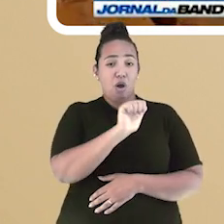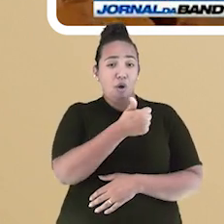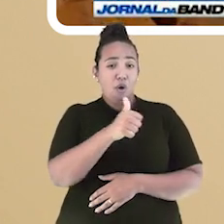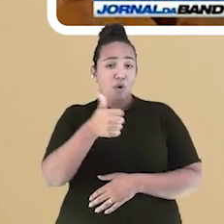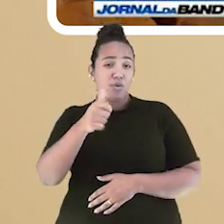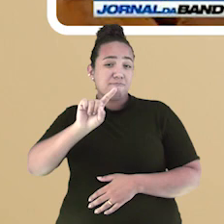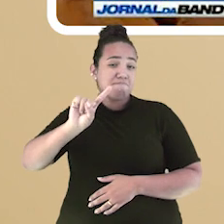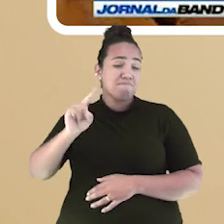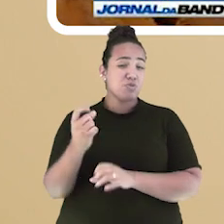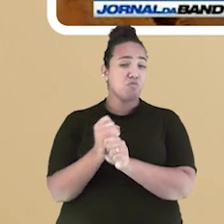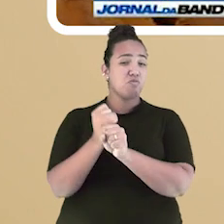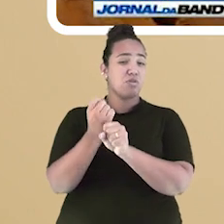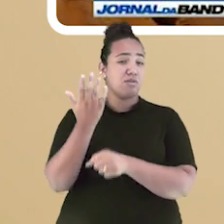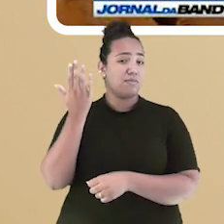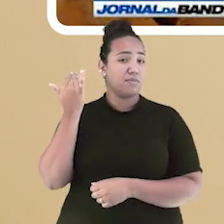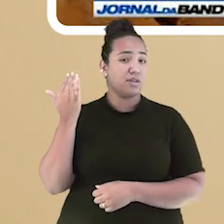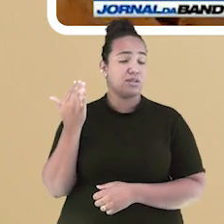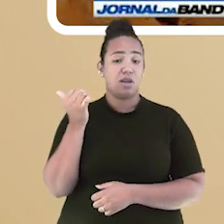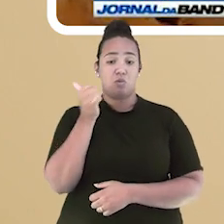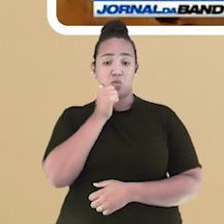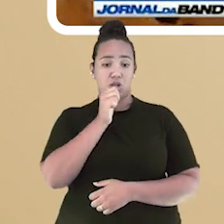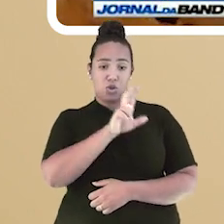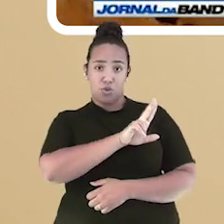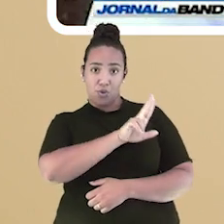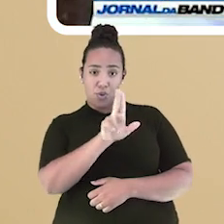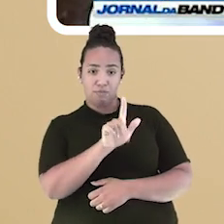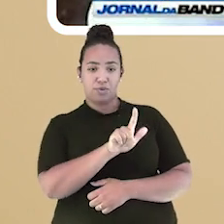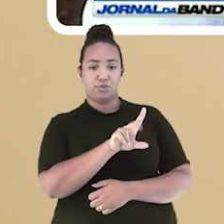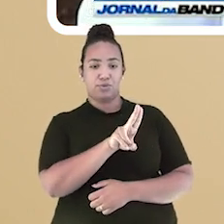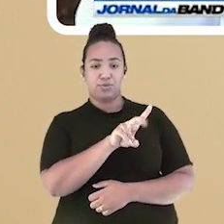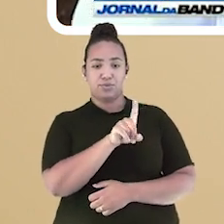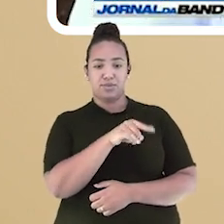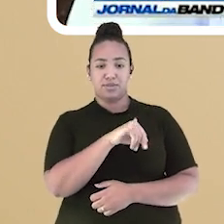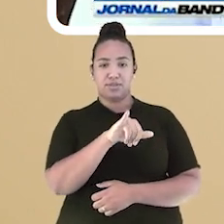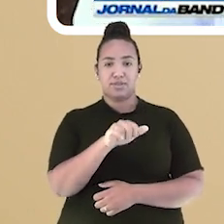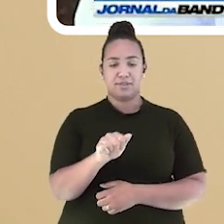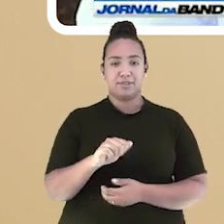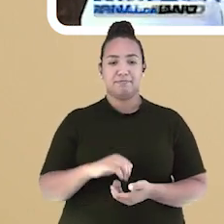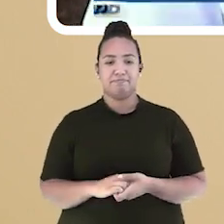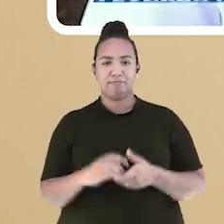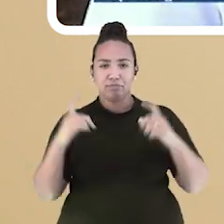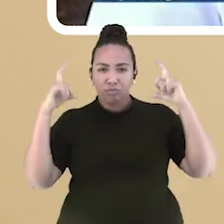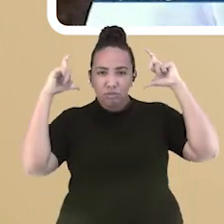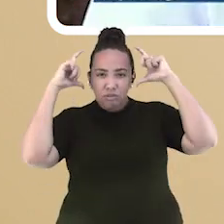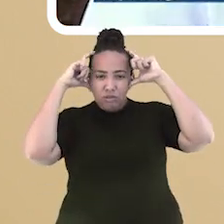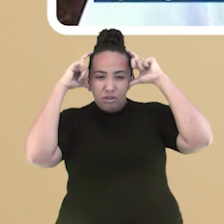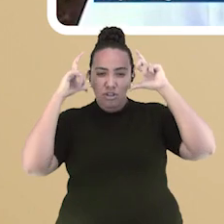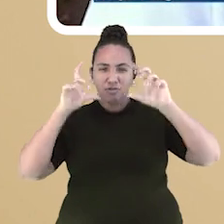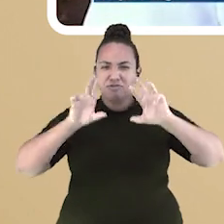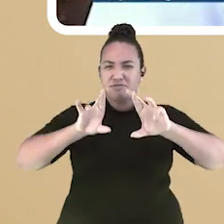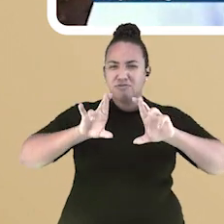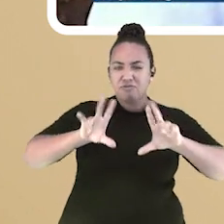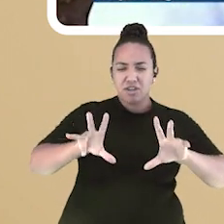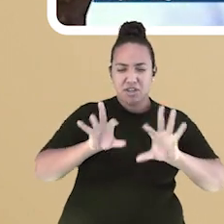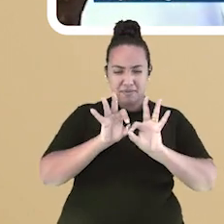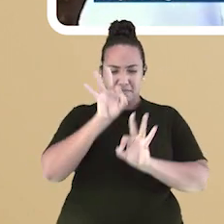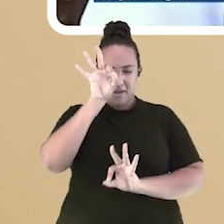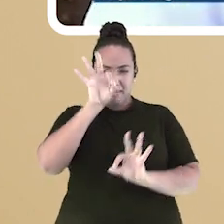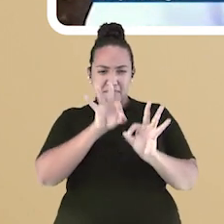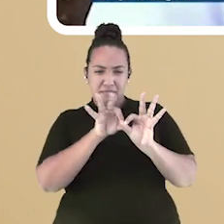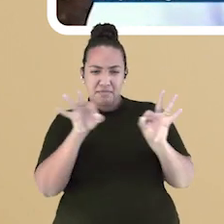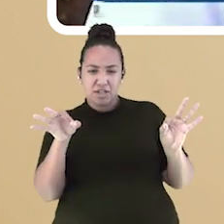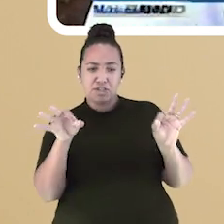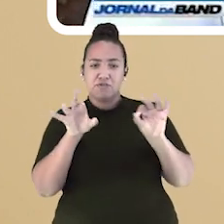anos. Ela foi chamada pelos arqueólogos de Luzia. O crânio tinha um formato diferente, as medidas, o tamanho